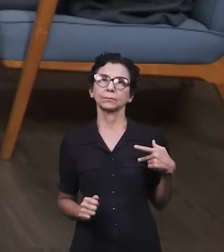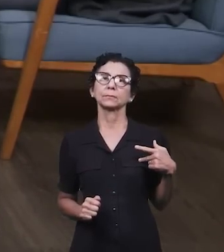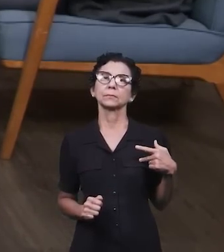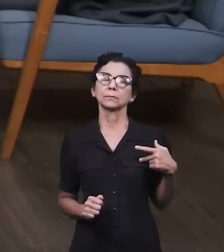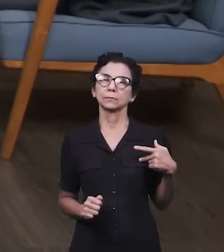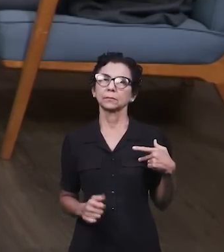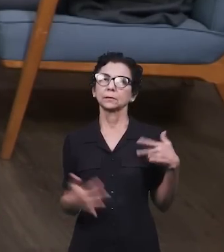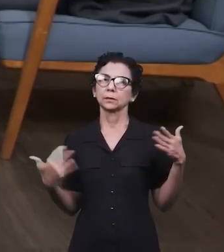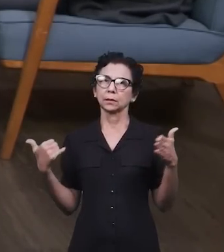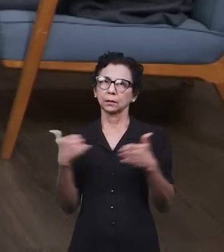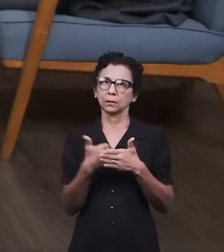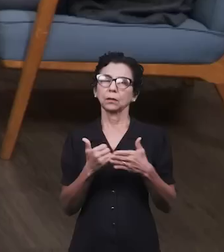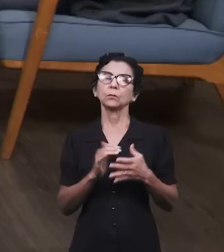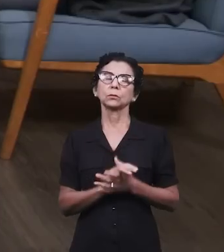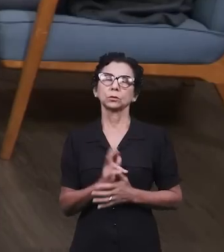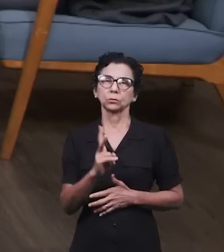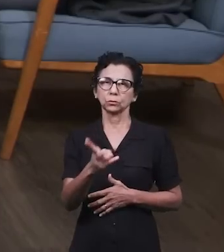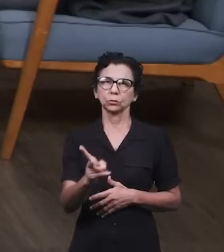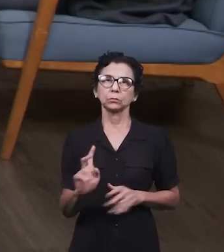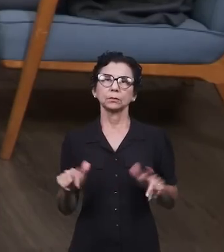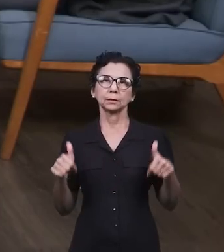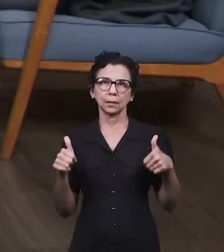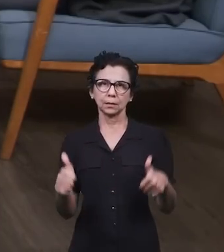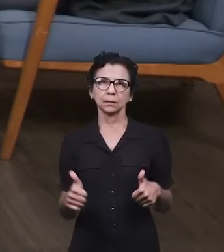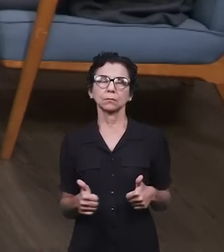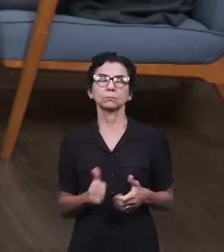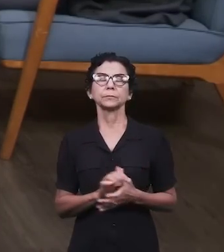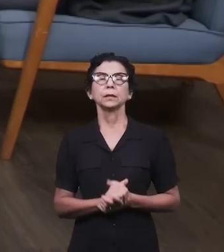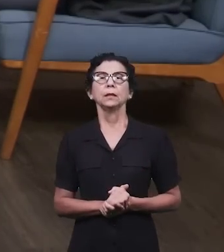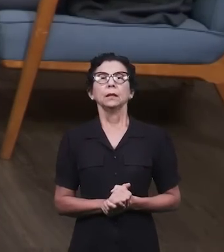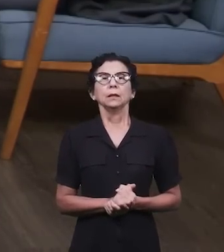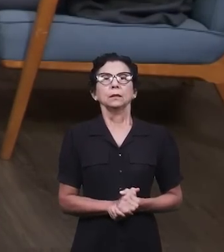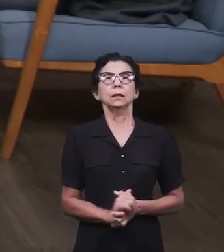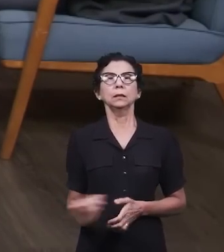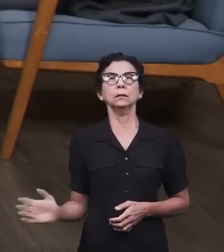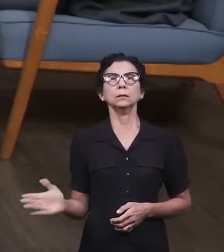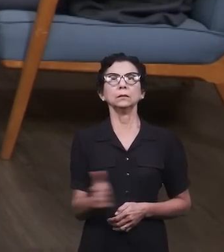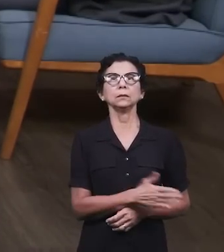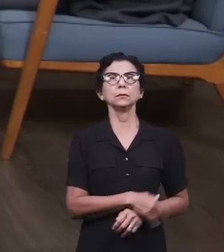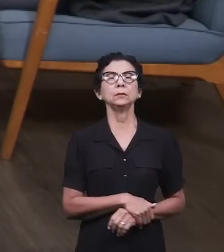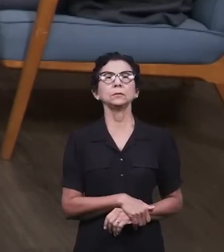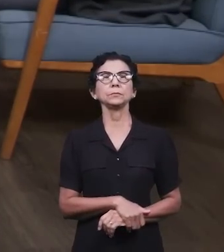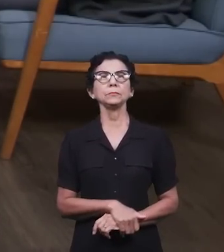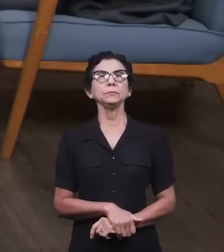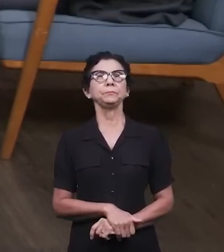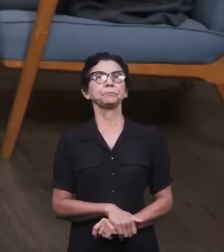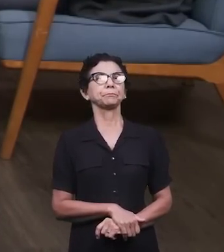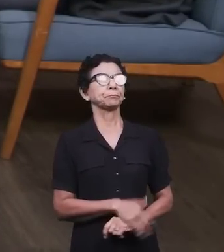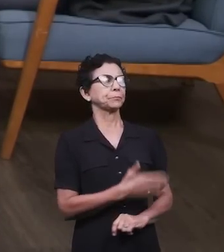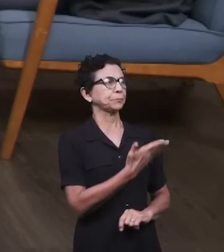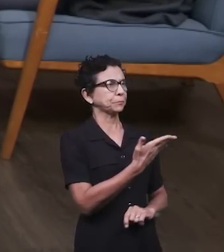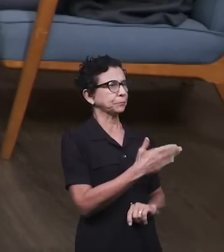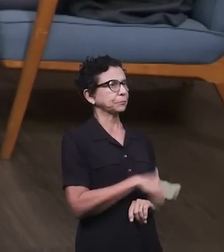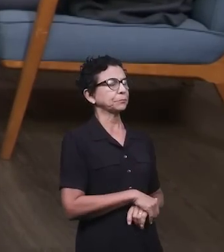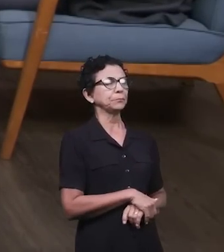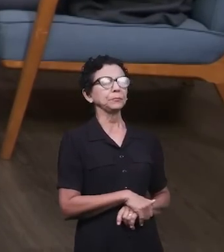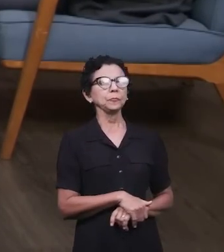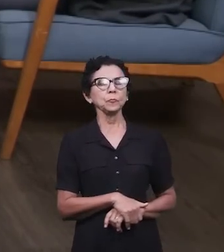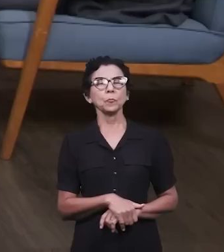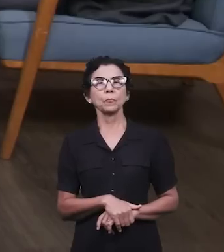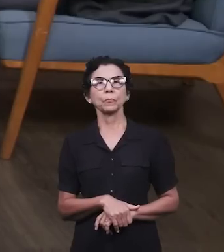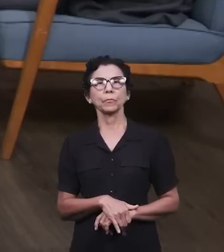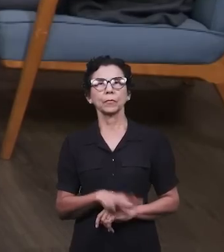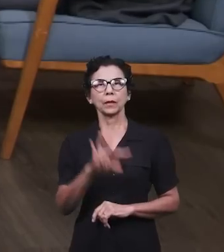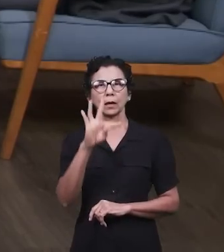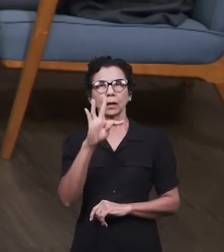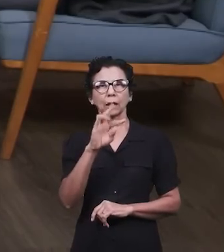tem que existir até hoje, para nós separarmos o que é de Deus e o que não é de Deus, né? Muito bem. Passar a bola para Daniel Moreira agora. Daniel,